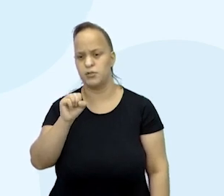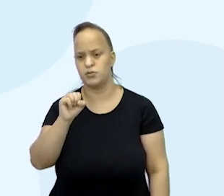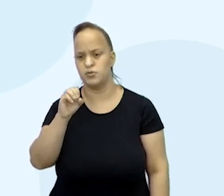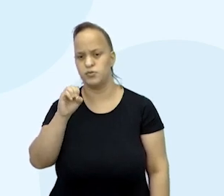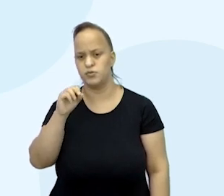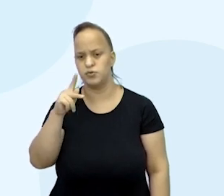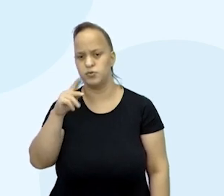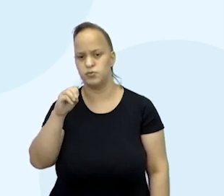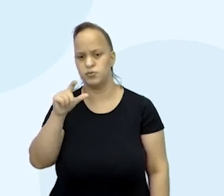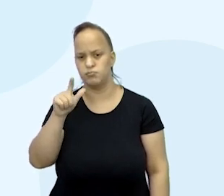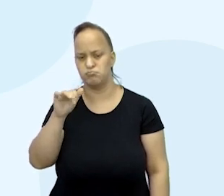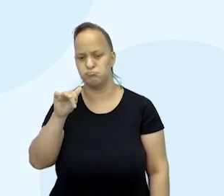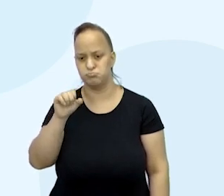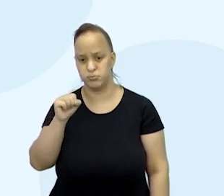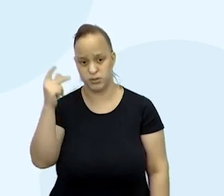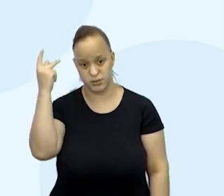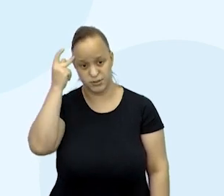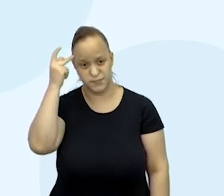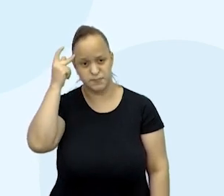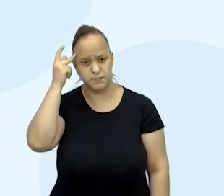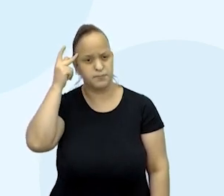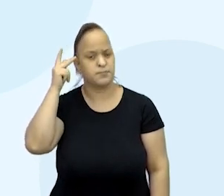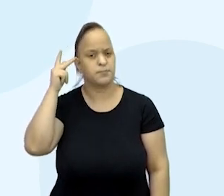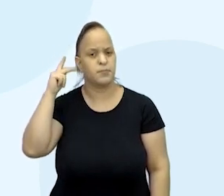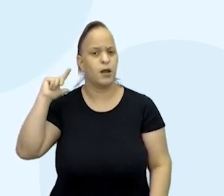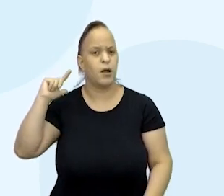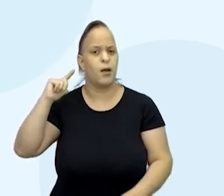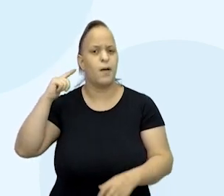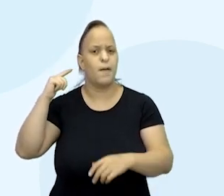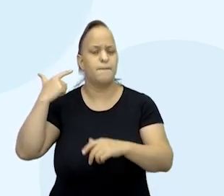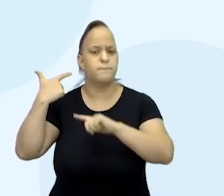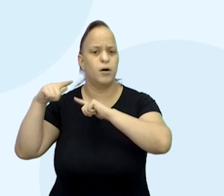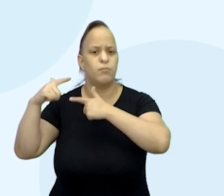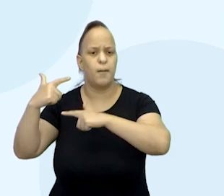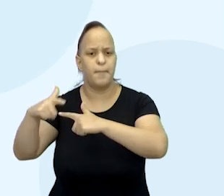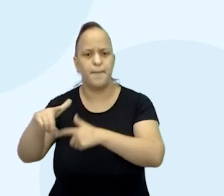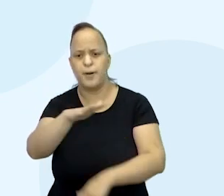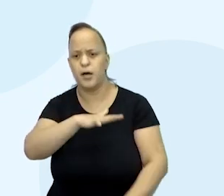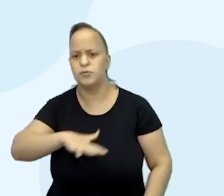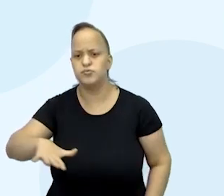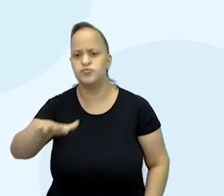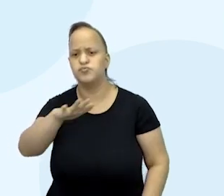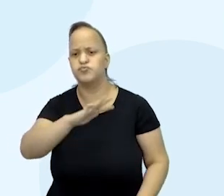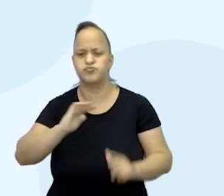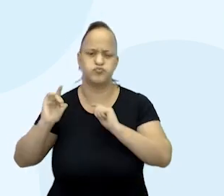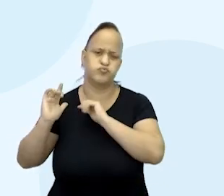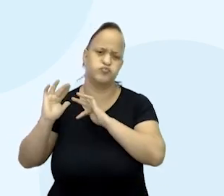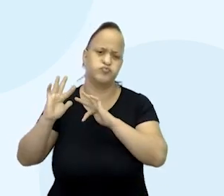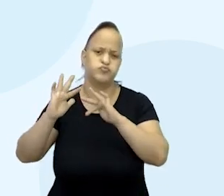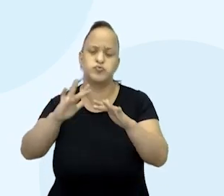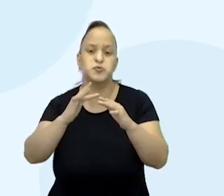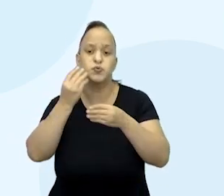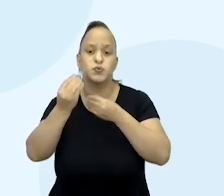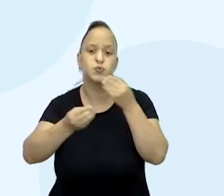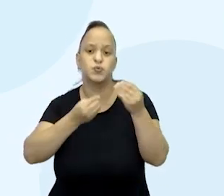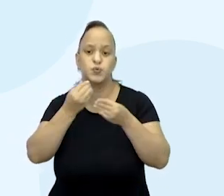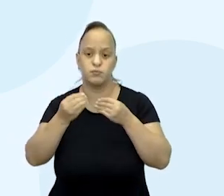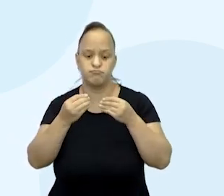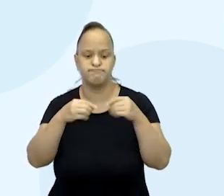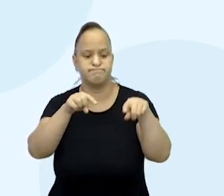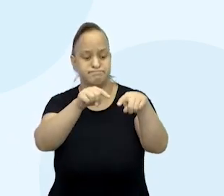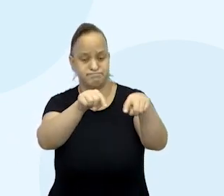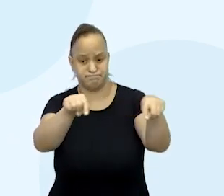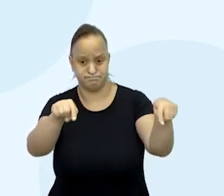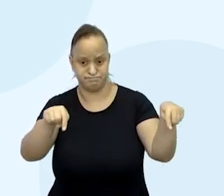de Paraisópolis, dessa região? A região se originou em um loteamento para construção de casas